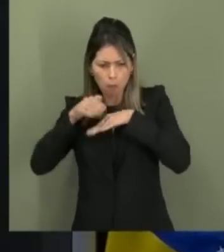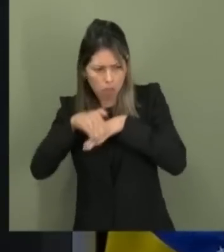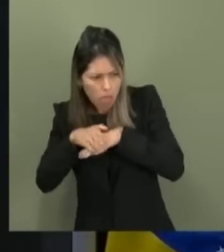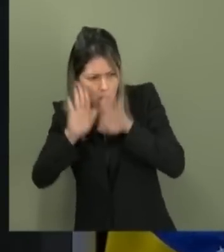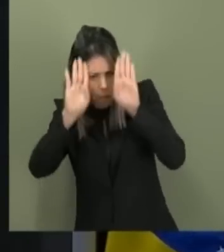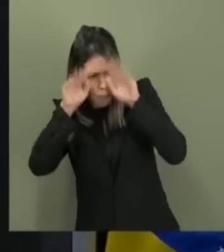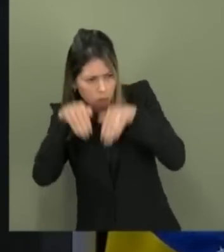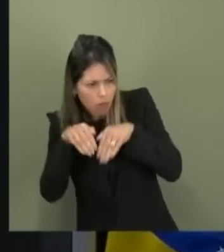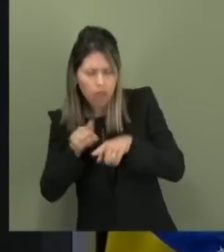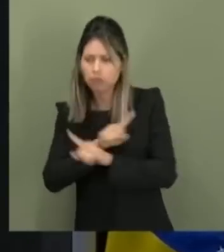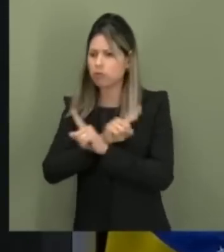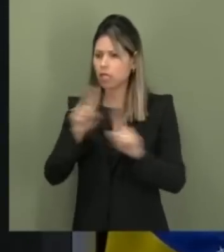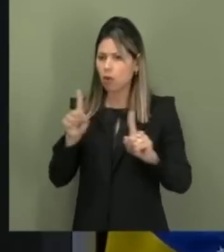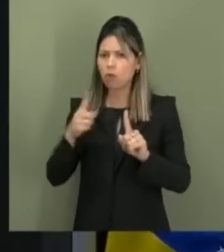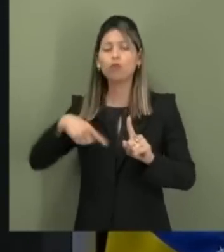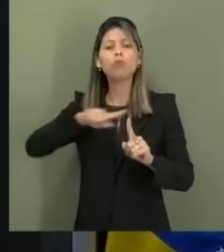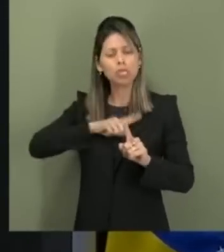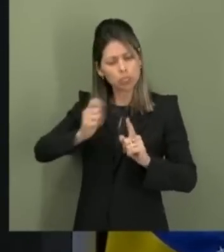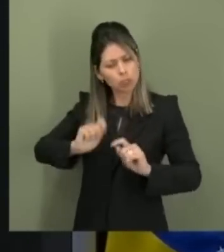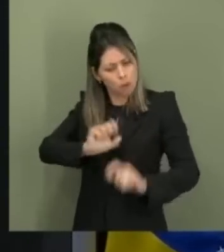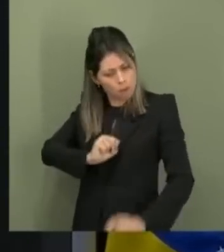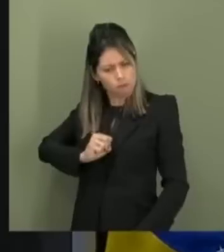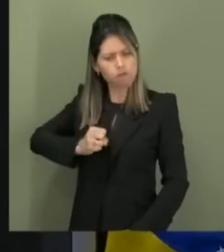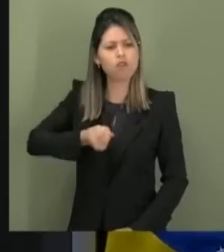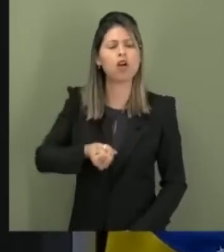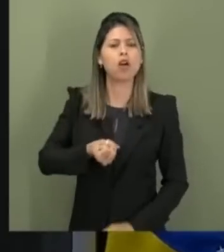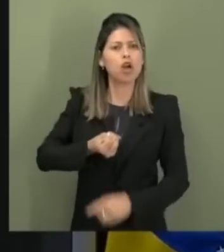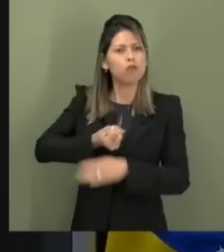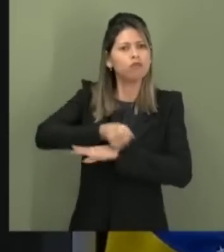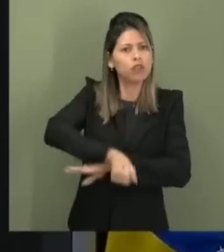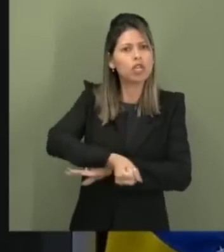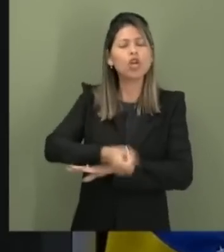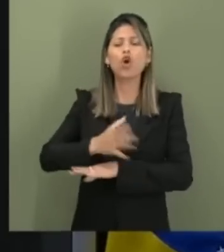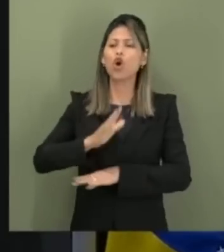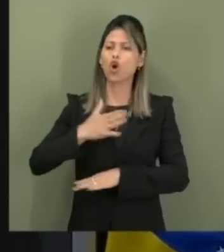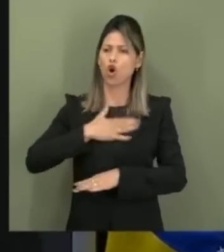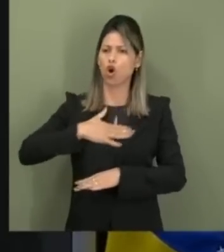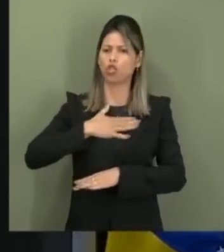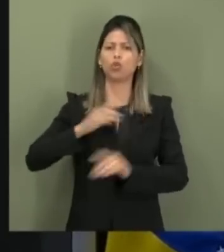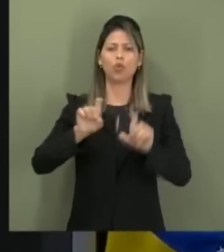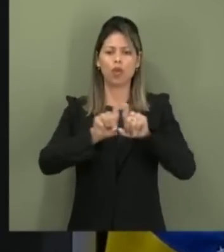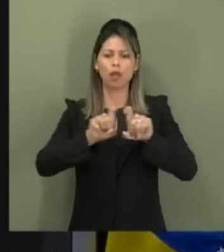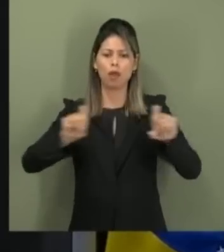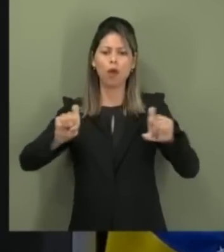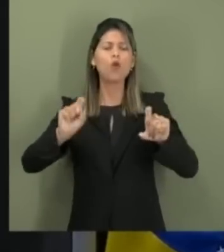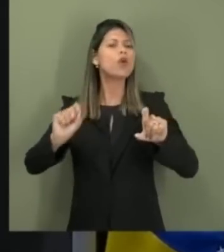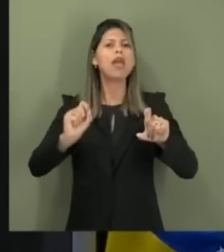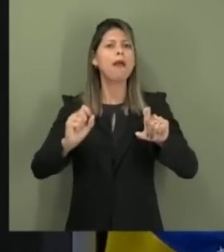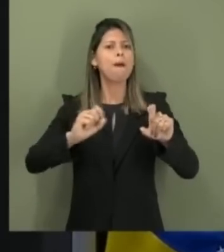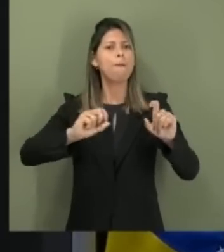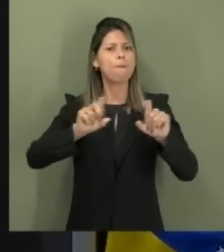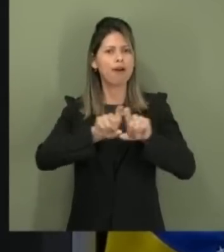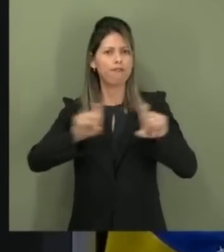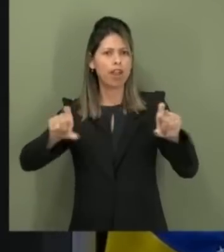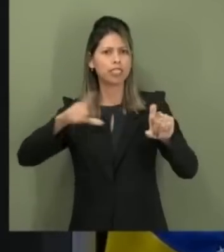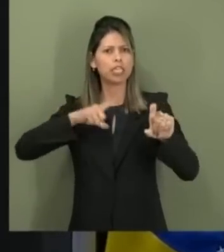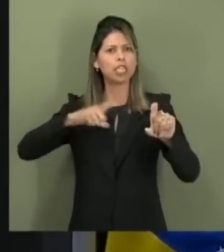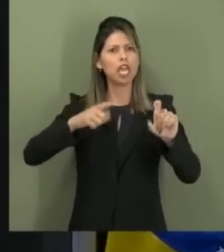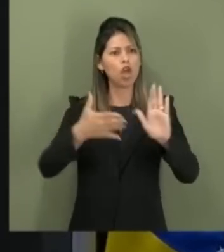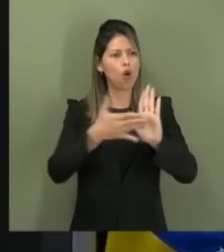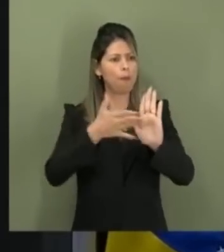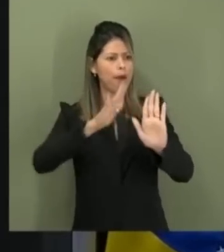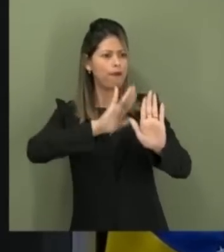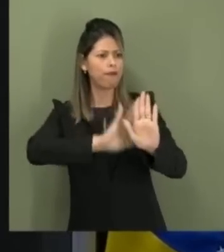Eu gosto de uma frase, na verdade é um sentido um pouco metafórico, mas se eles vêm para cima da gente com uma